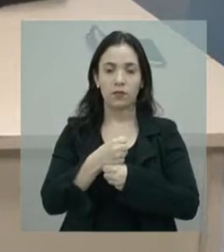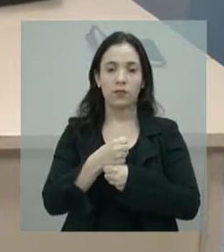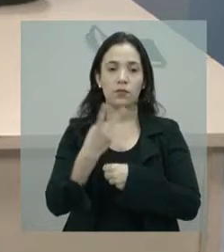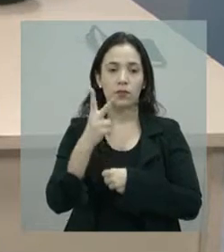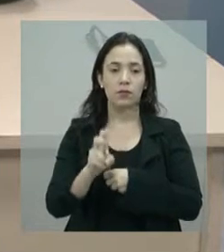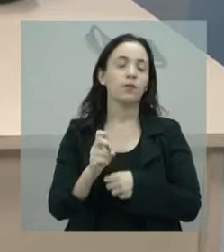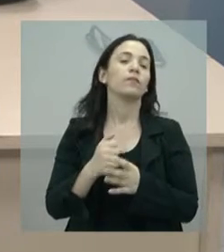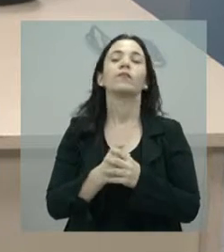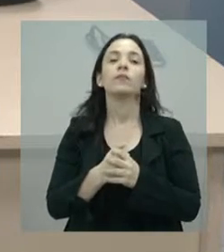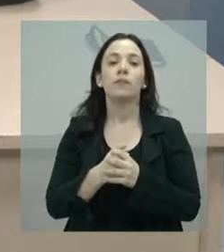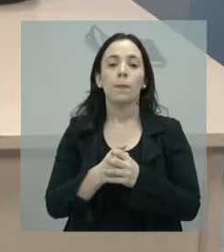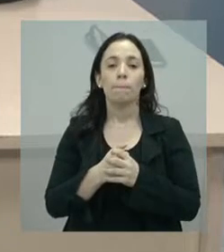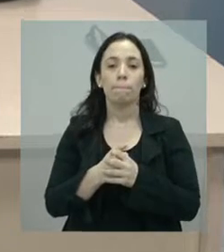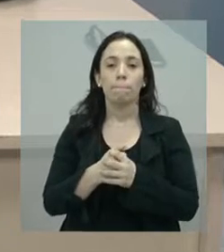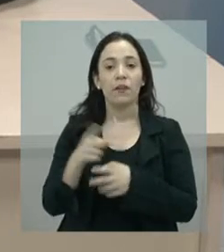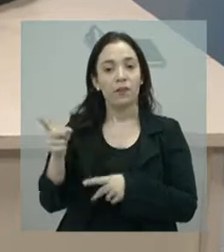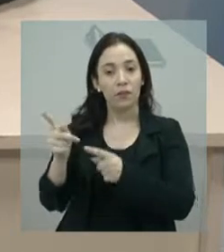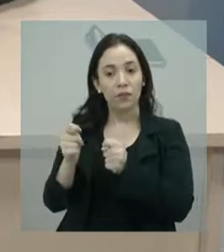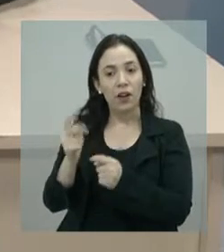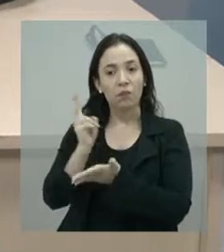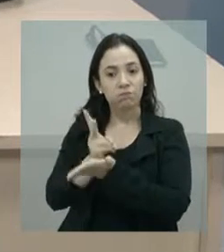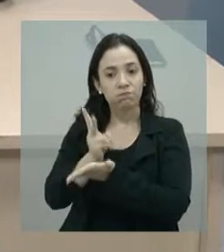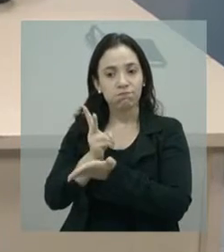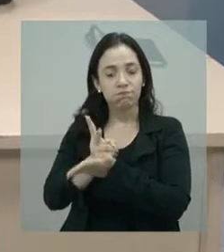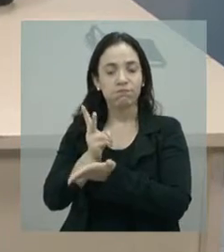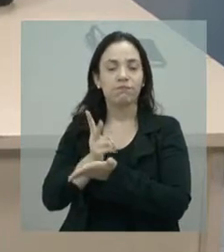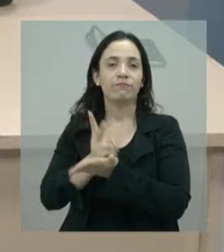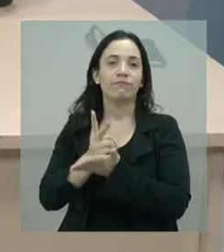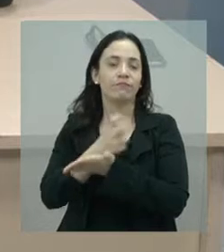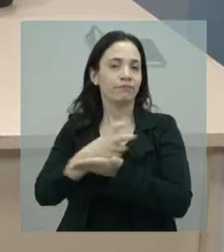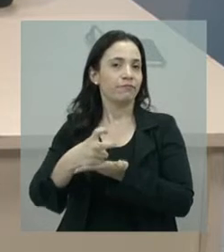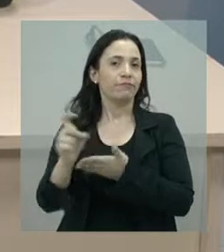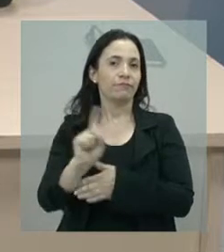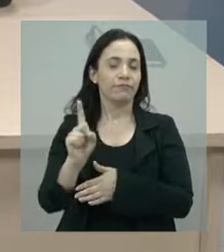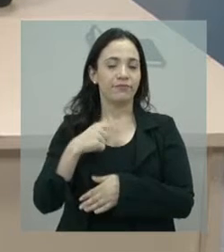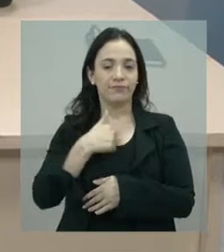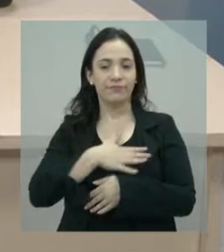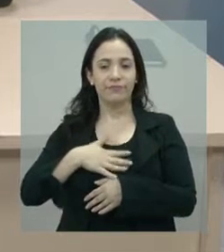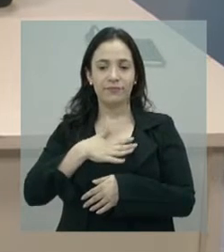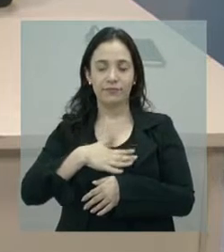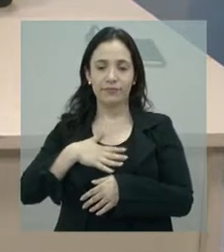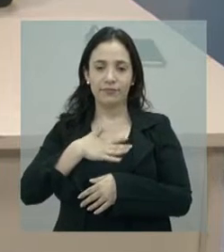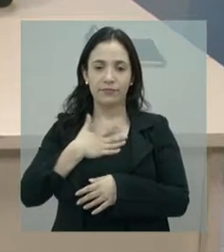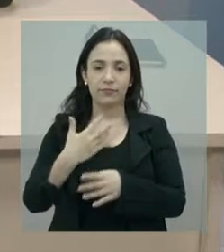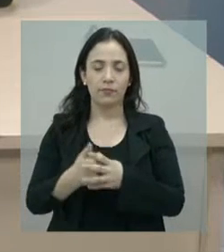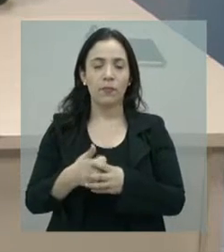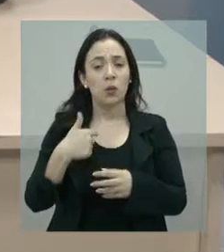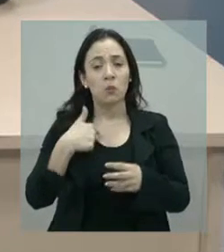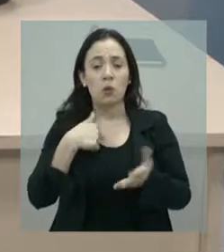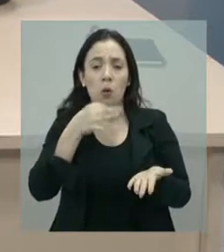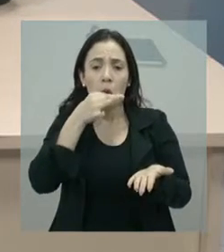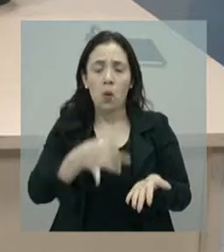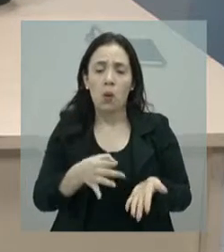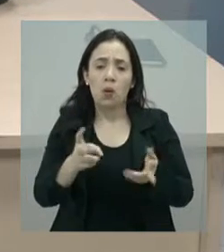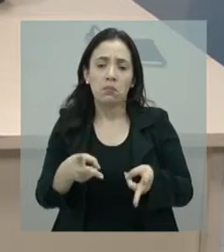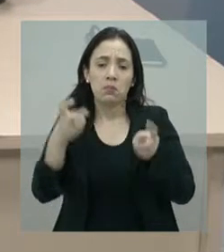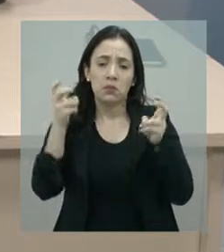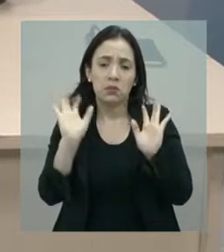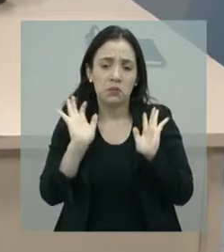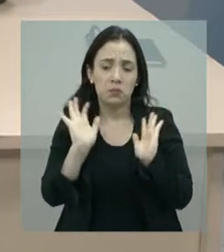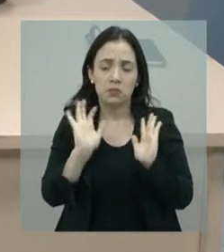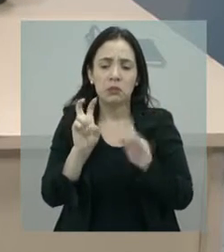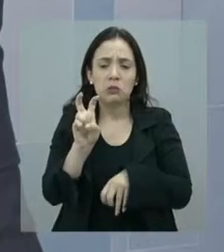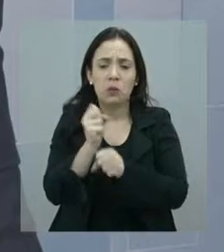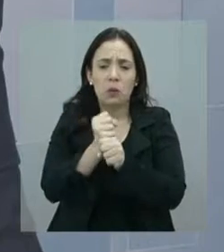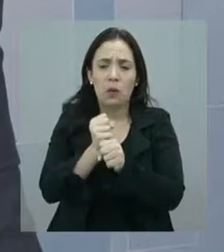Assembleia. Faça isso não. Faça isso não, deputado. É porque é uma forma minha de entender. Eu acho que, assim, é uma visão, entendeu? Eu acho